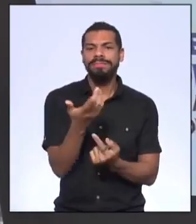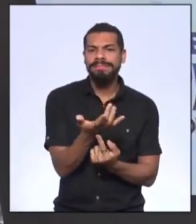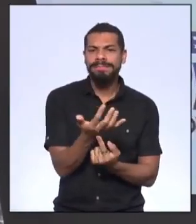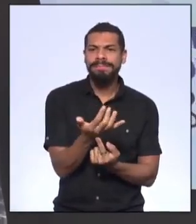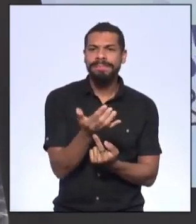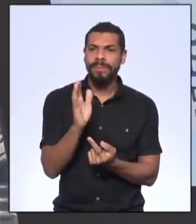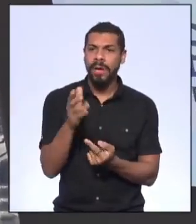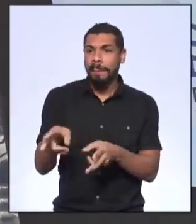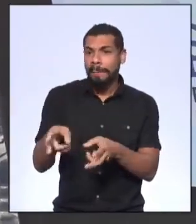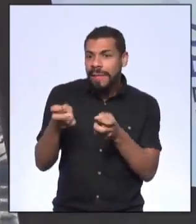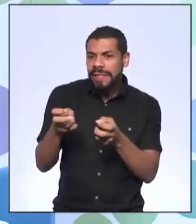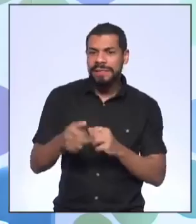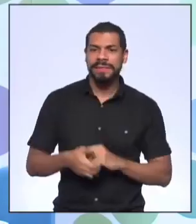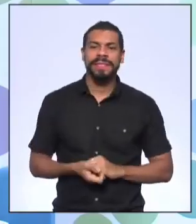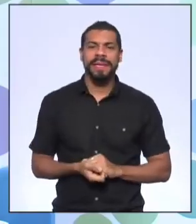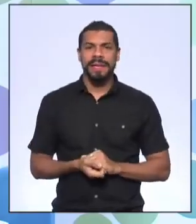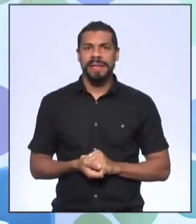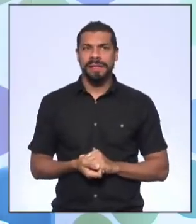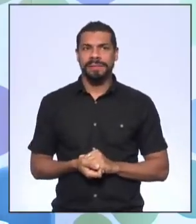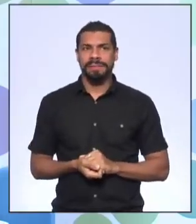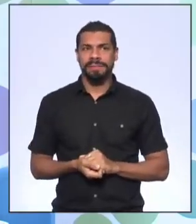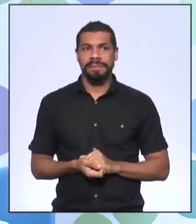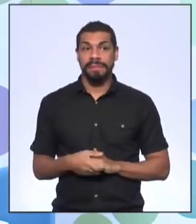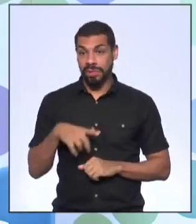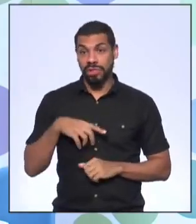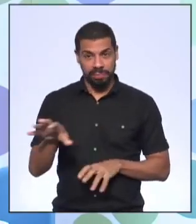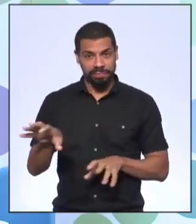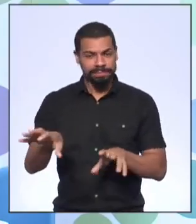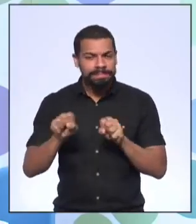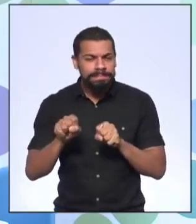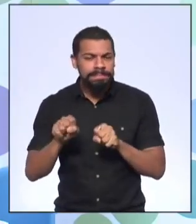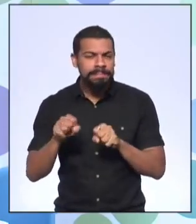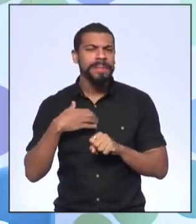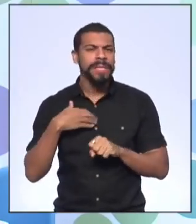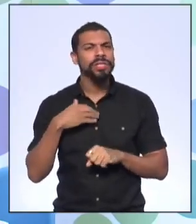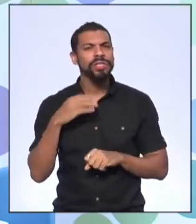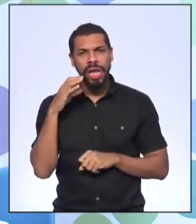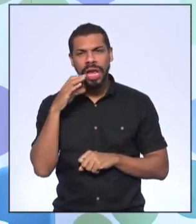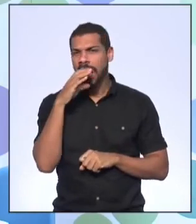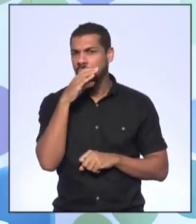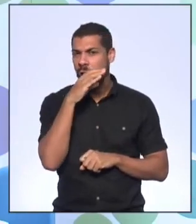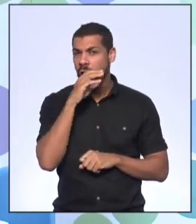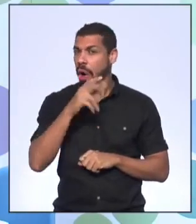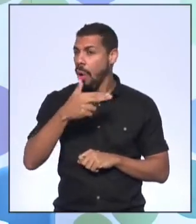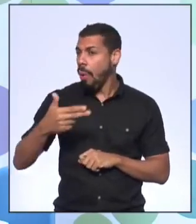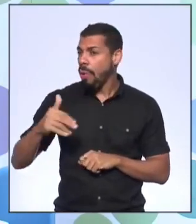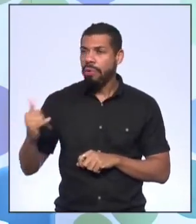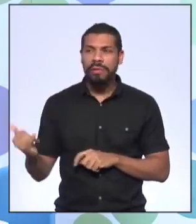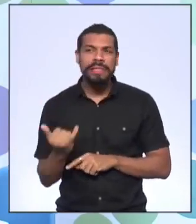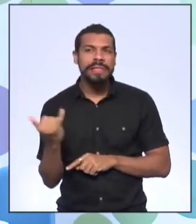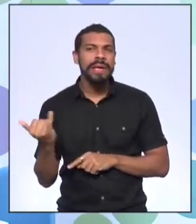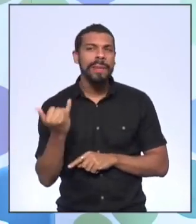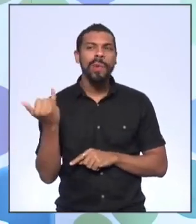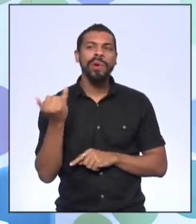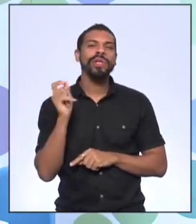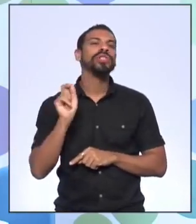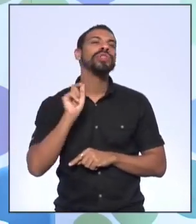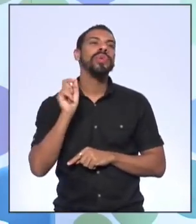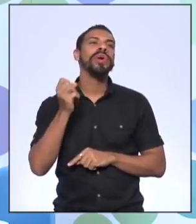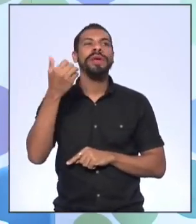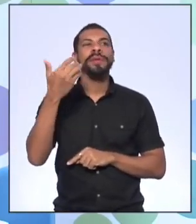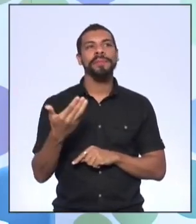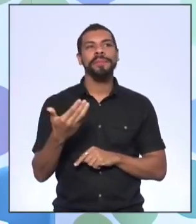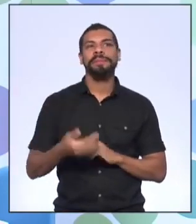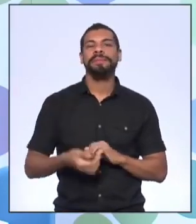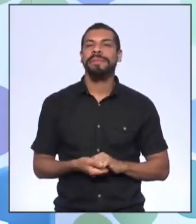ó, eu vejo que a vela está, né, emitindo calor, tá? Outra coisa importante, pessoal, para vocês, com relação à